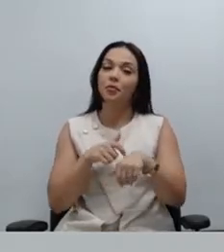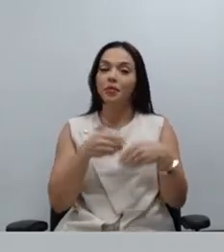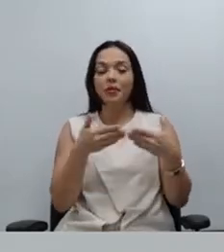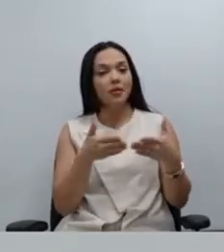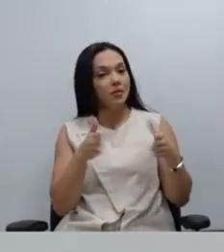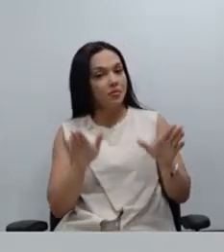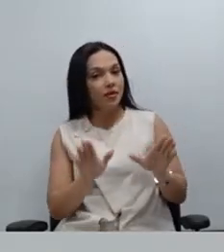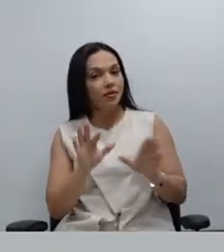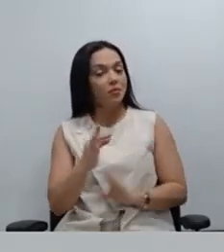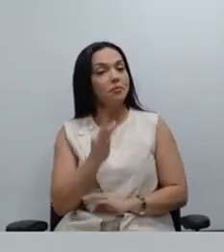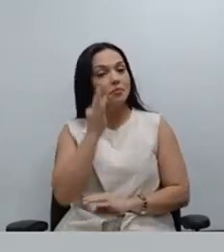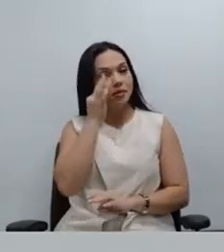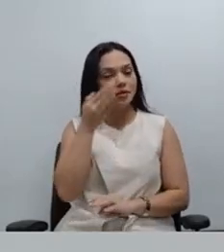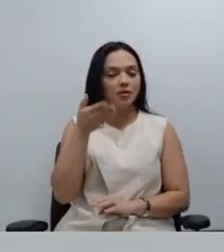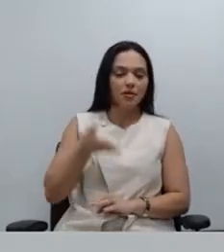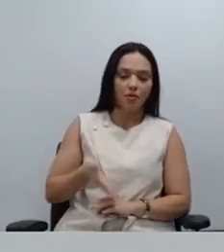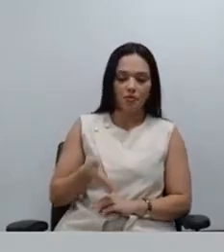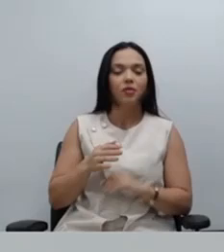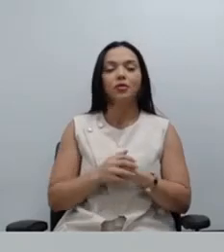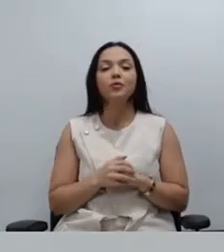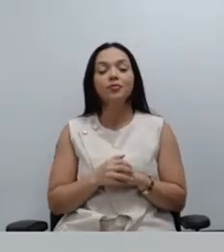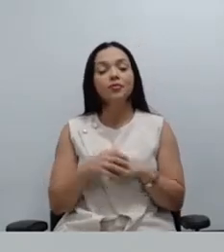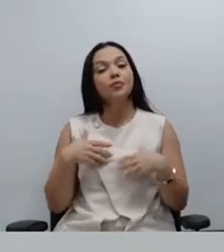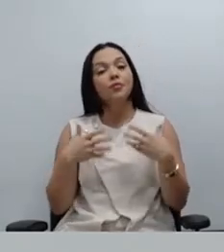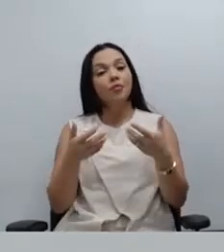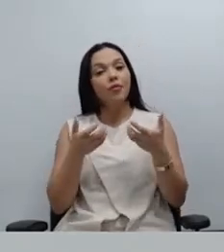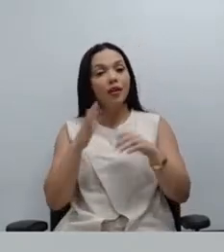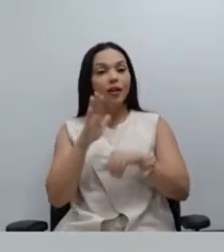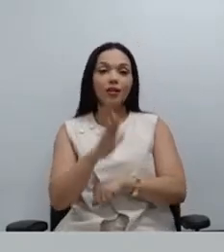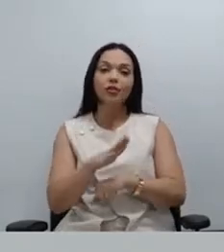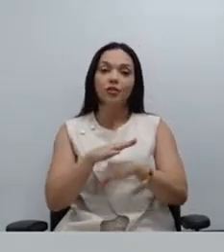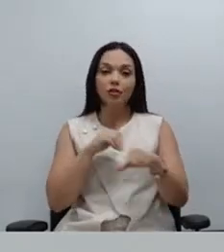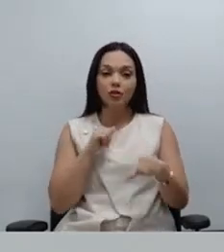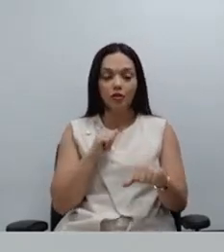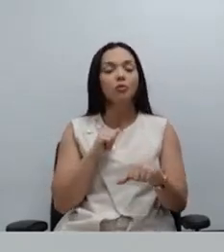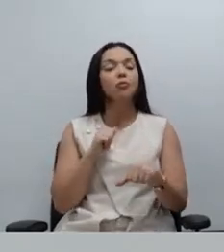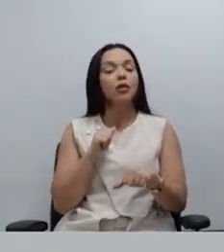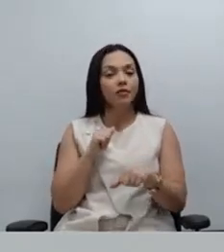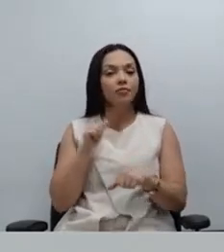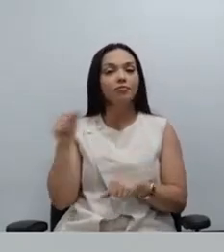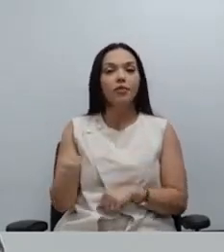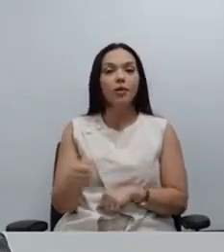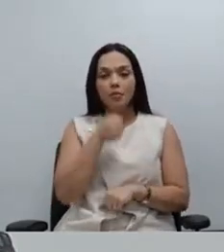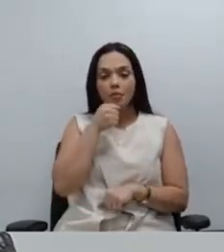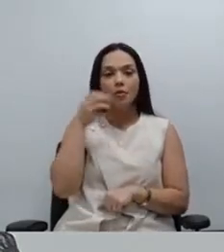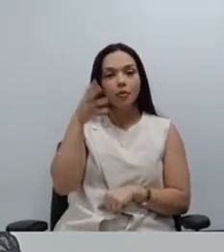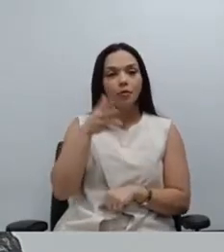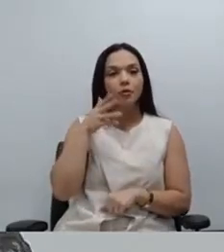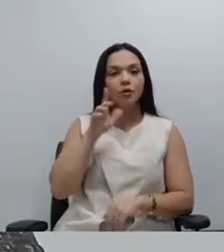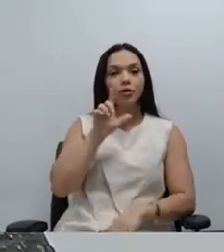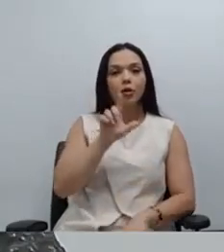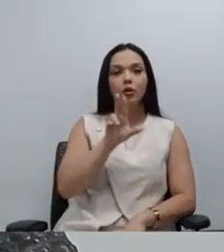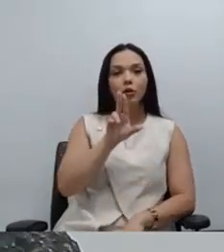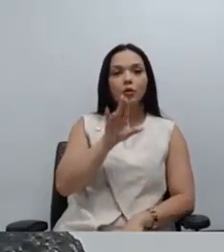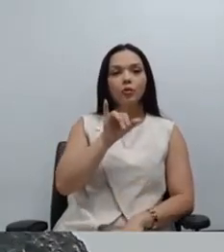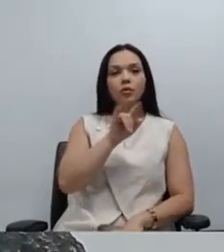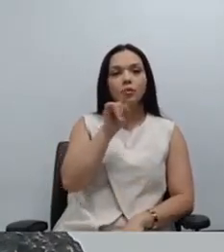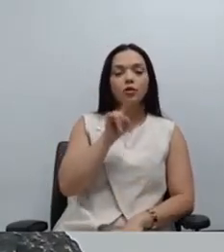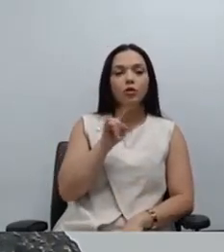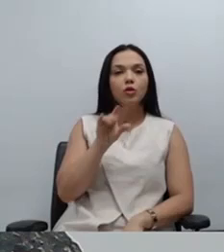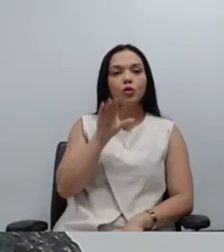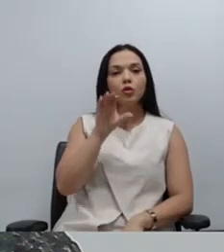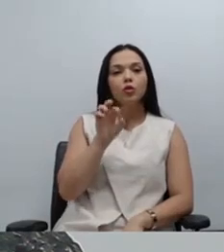encontram presencialmente. Eu gostaria de chamar para a sua manifestação o usuário da Defensoria Pública, Luiz Cornélio da Silva. Seja